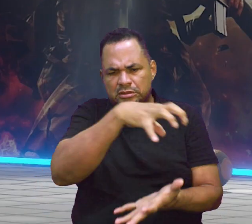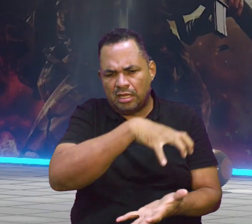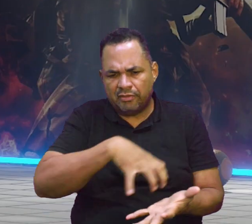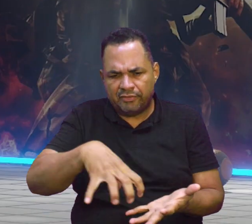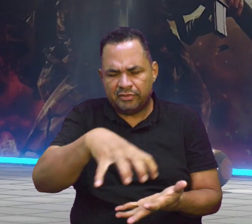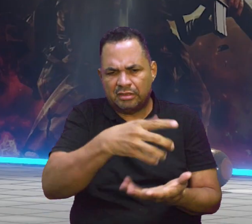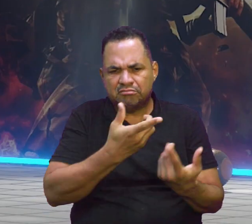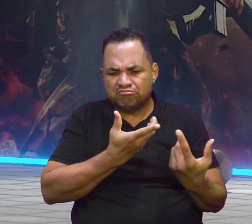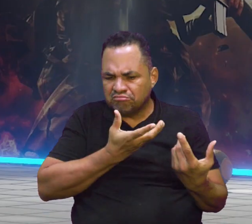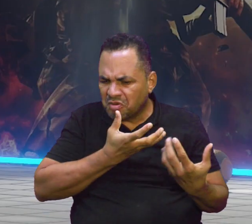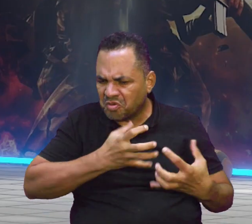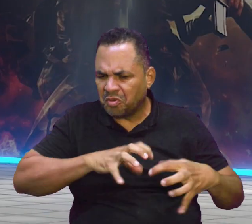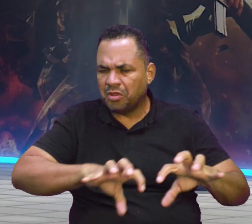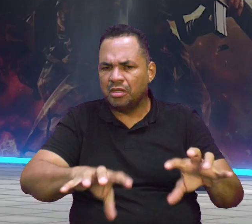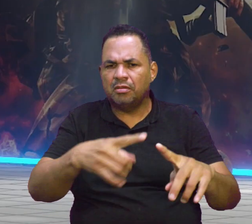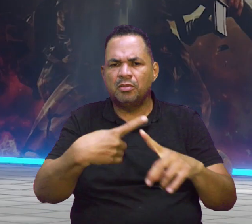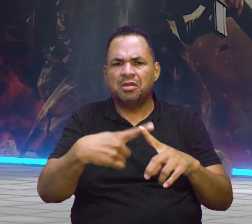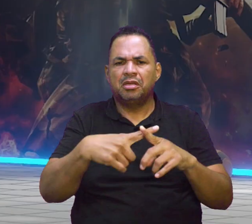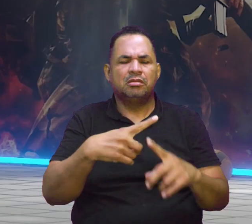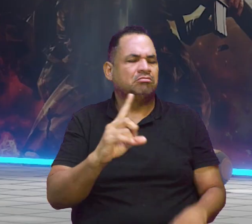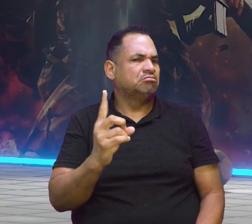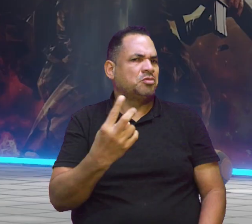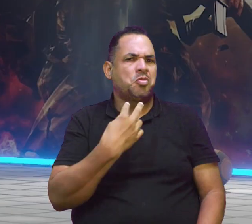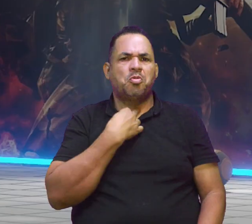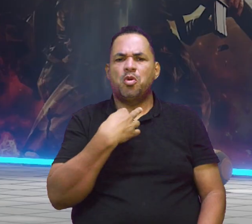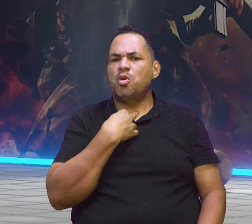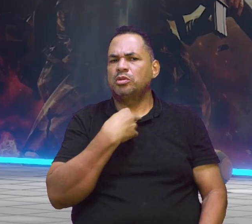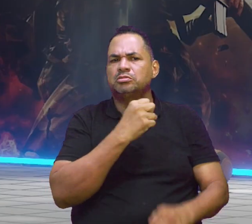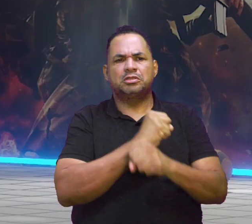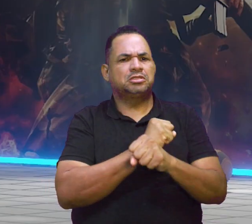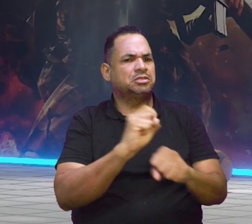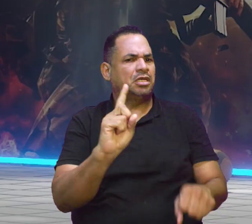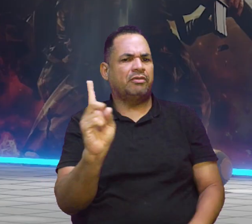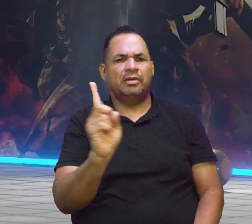não são mais escravos e não há motivos para